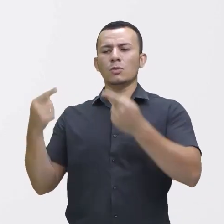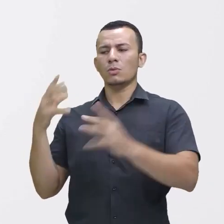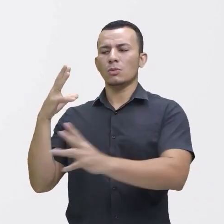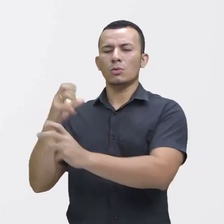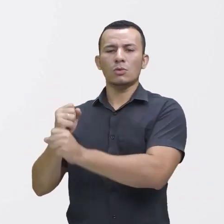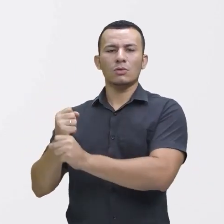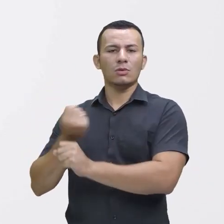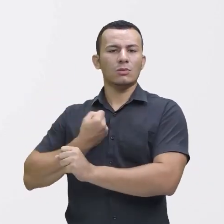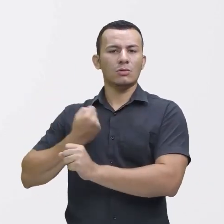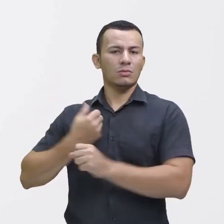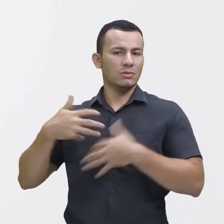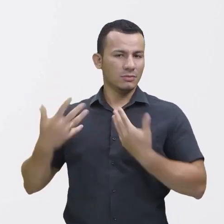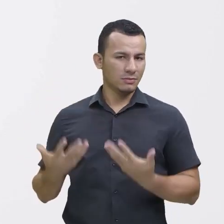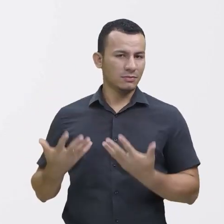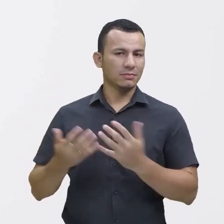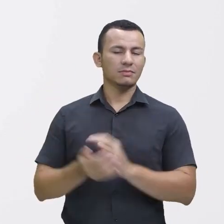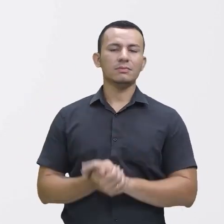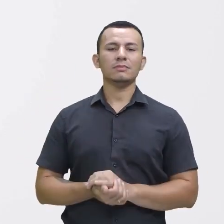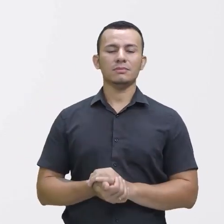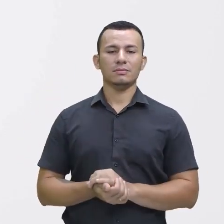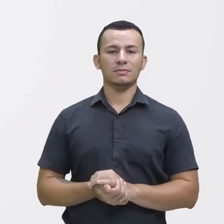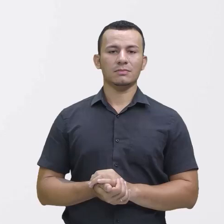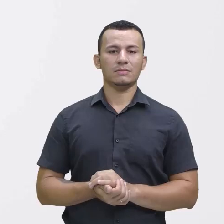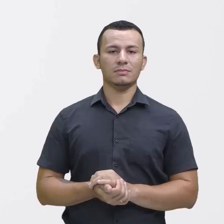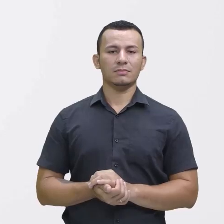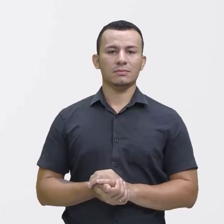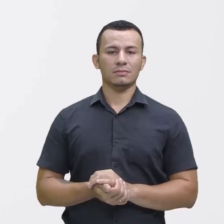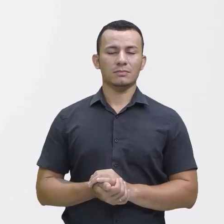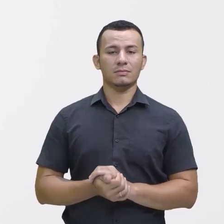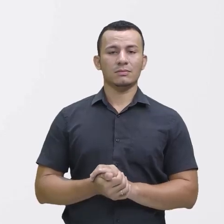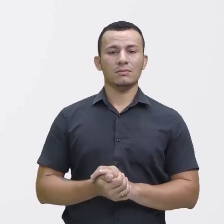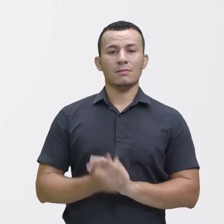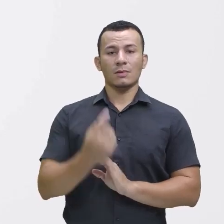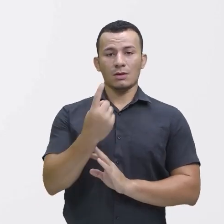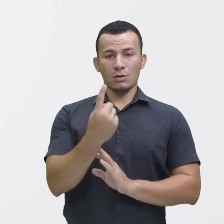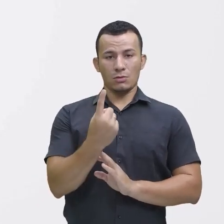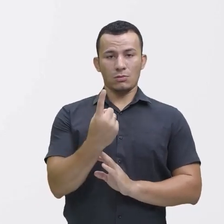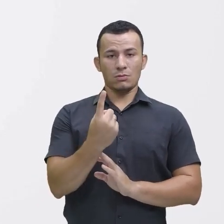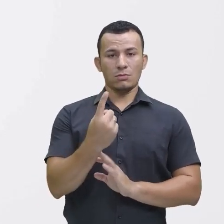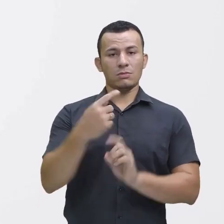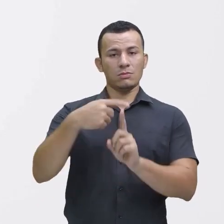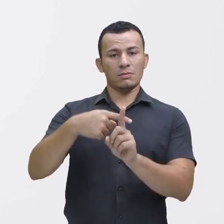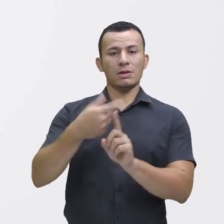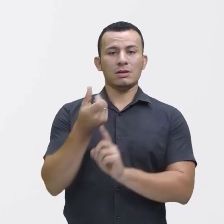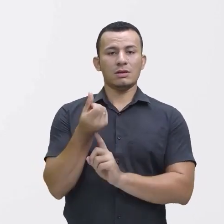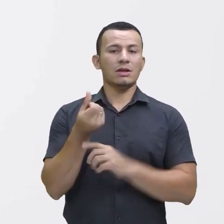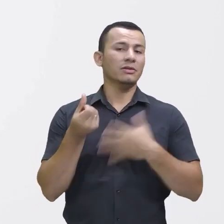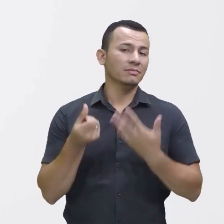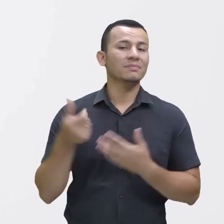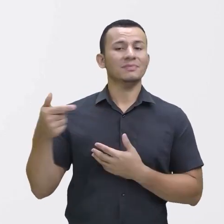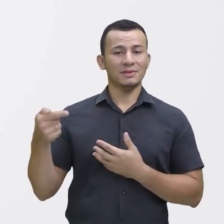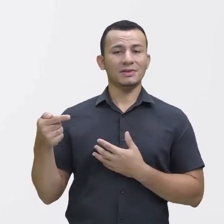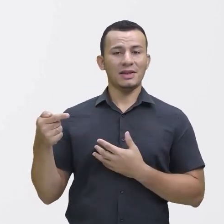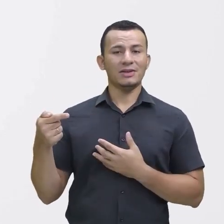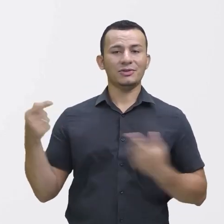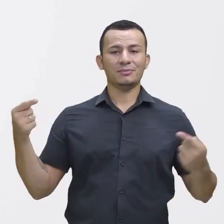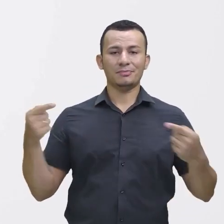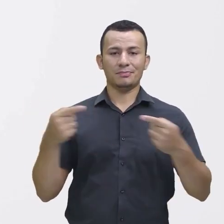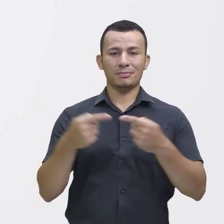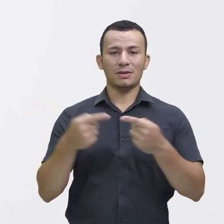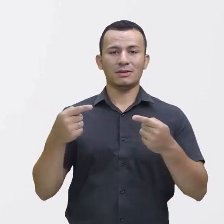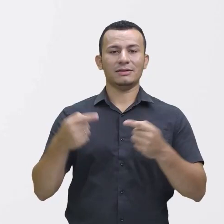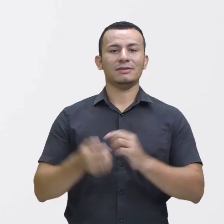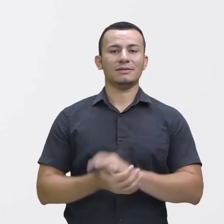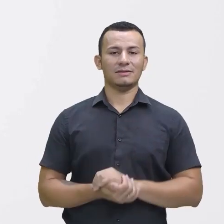resultado 7? Qual? Tá aqui. 1 mais 6, 7. Então, eu só